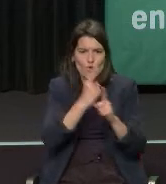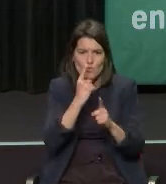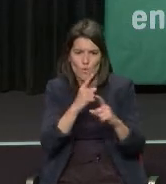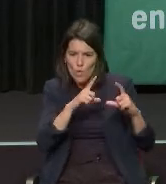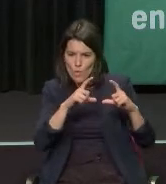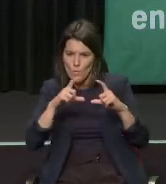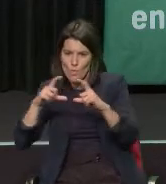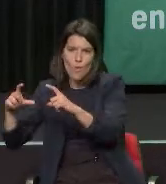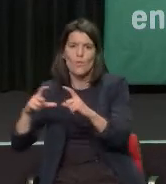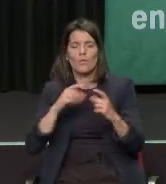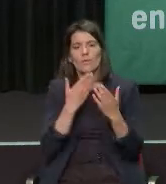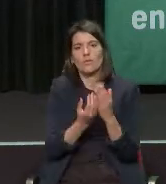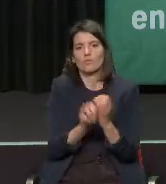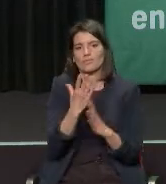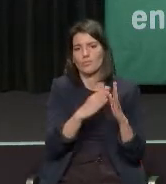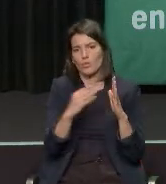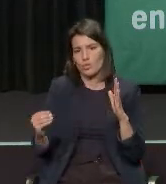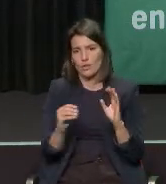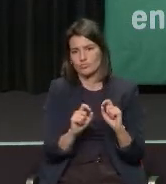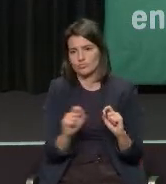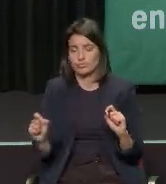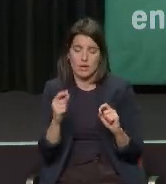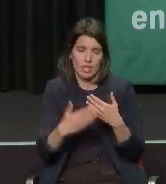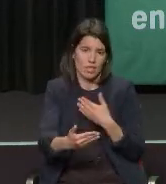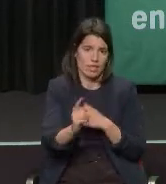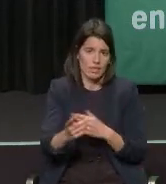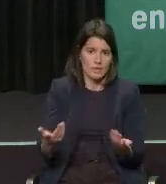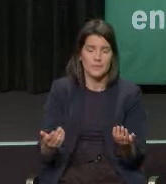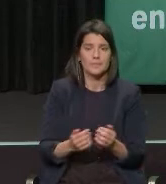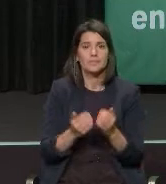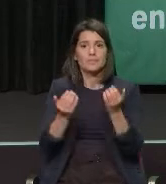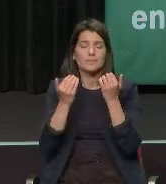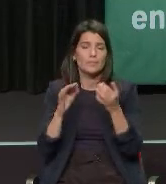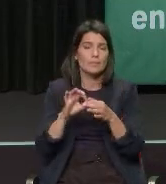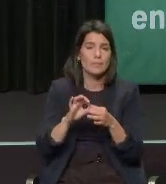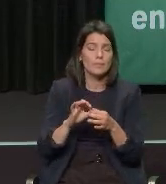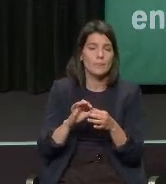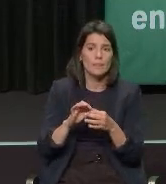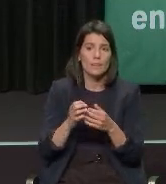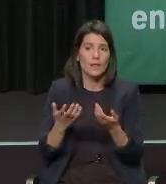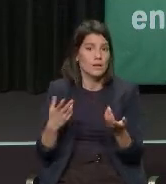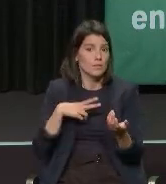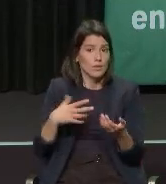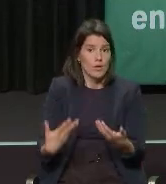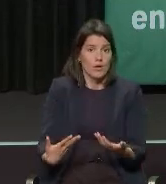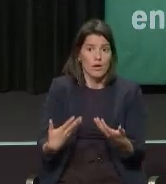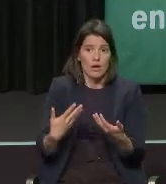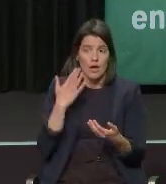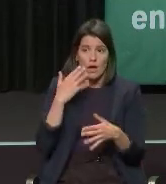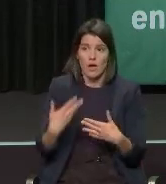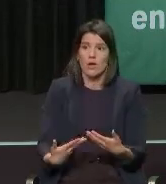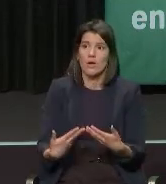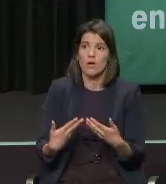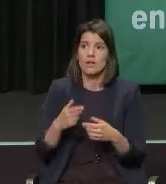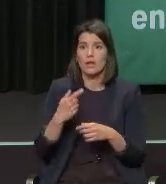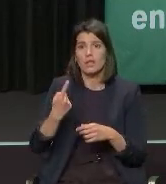construir modelos. Portanto, é o que temos pela frente. Com os dados LIDAR, Portugal tem neste momento em curso o processo de